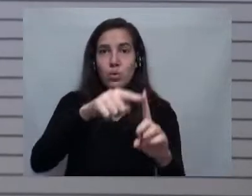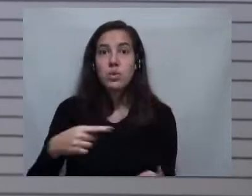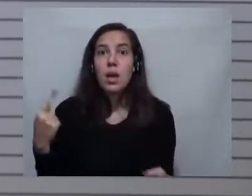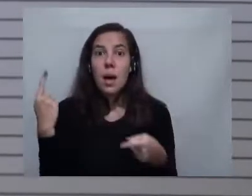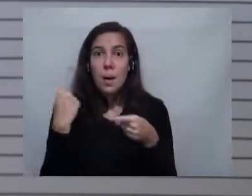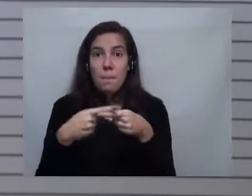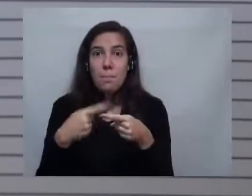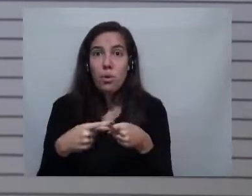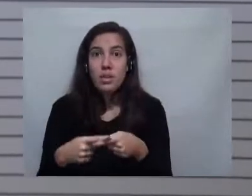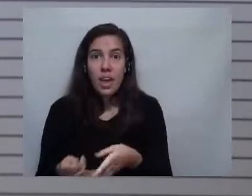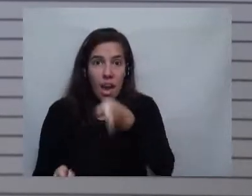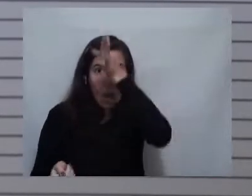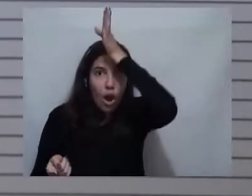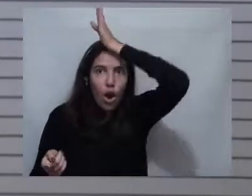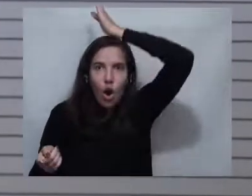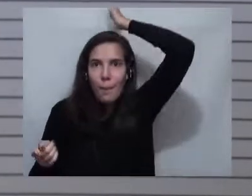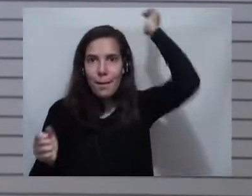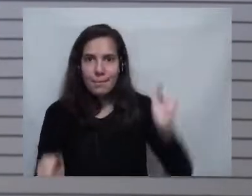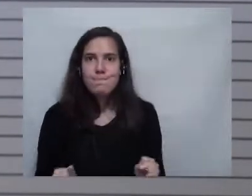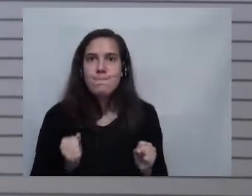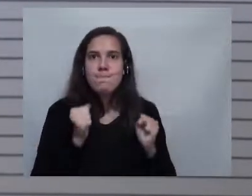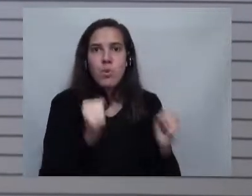pena Romana